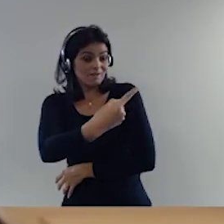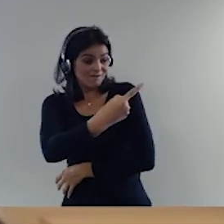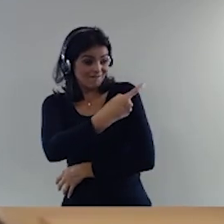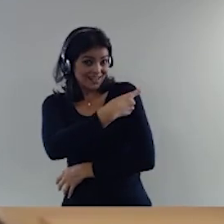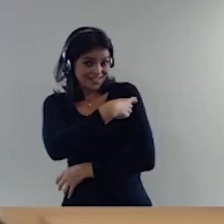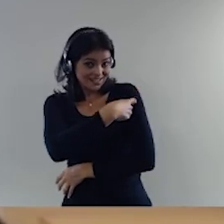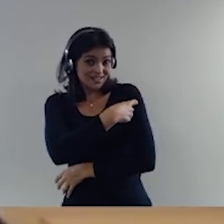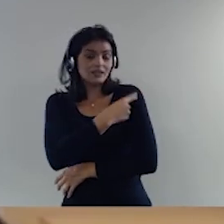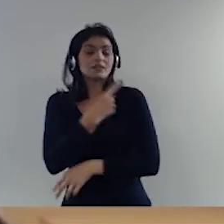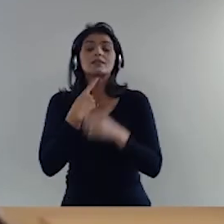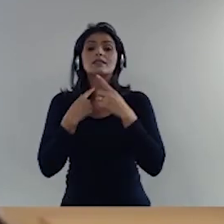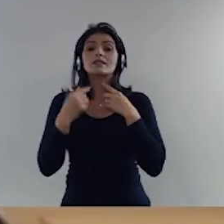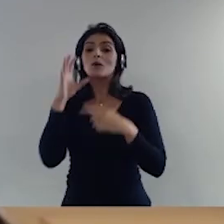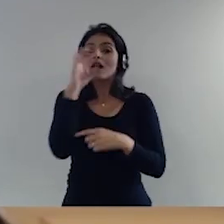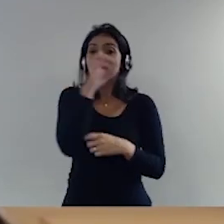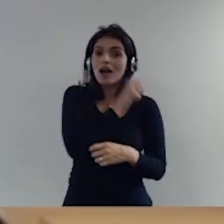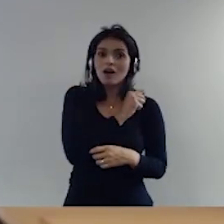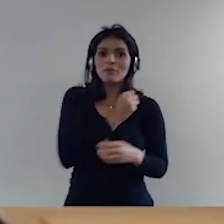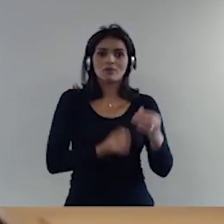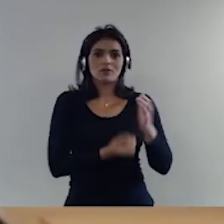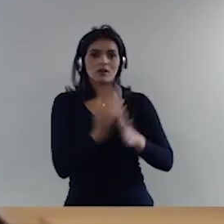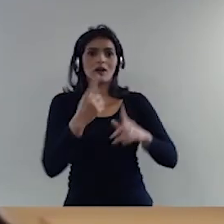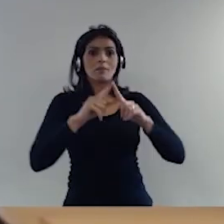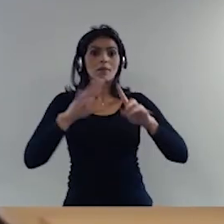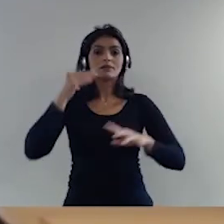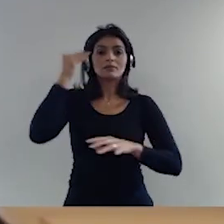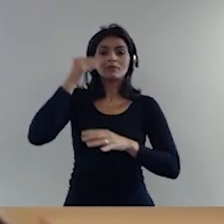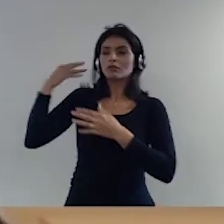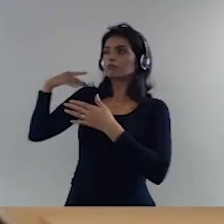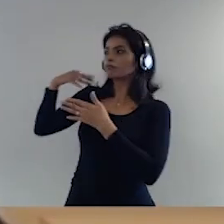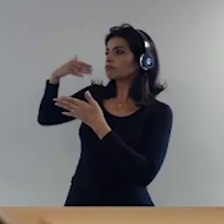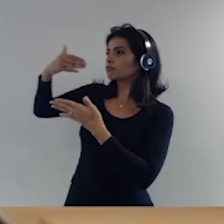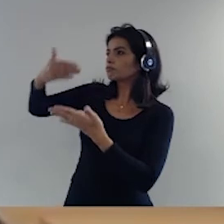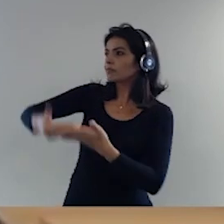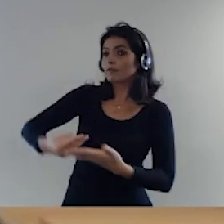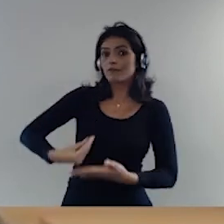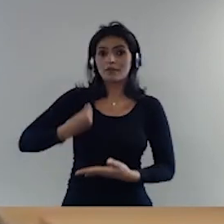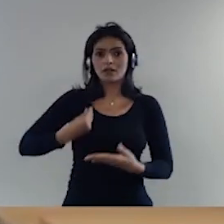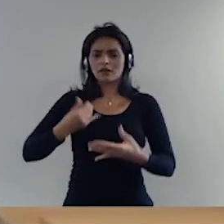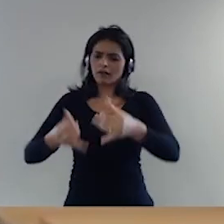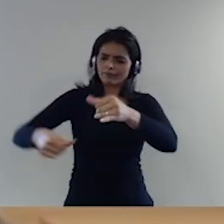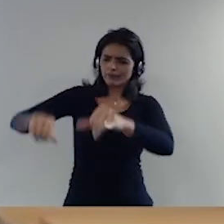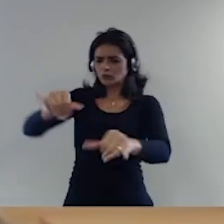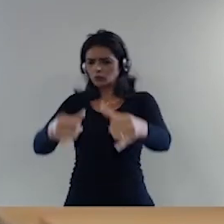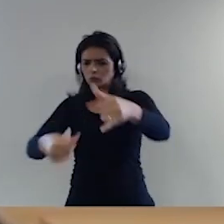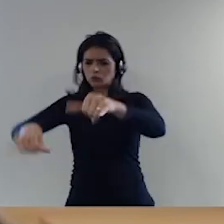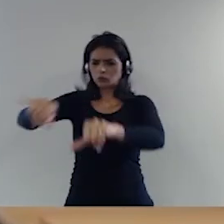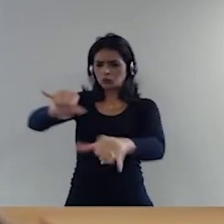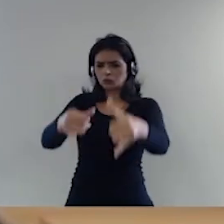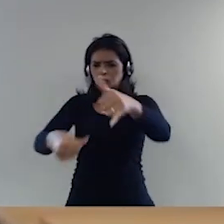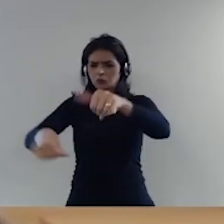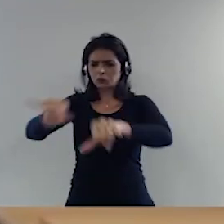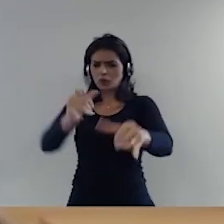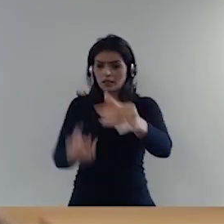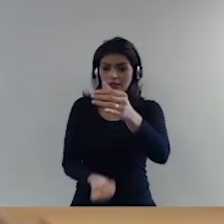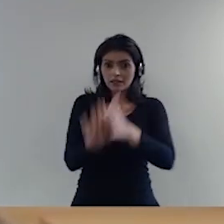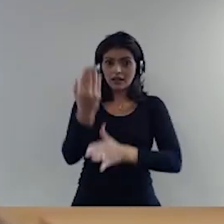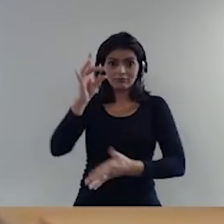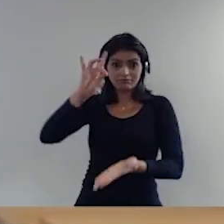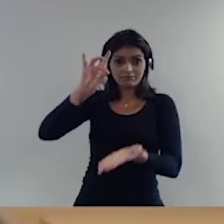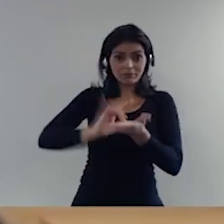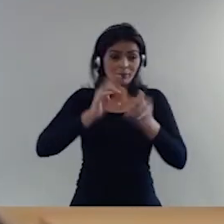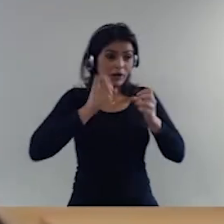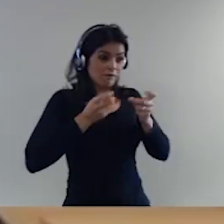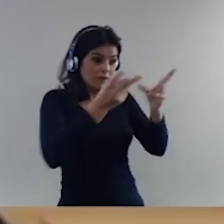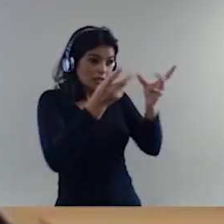experiência na vida não é fácil sair dos tubos de ensaio para o comércio na velocidade que nós estamos